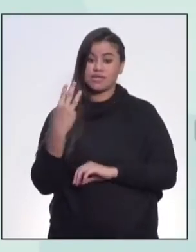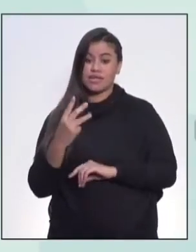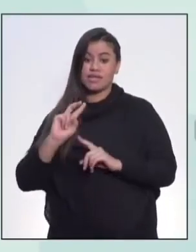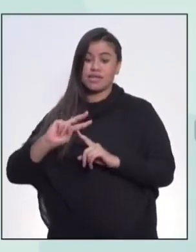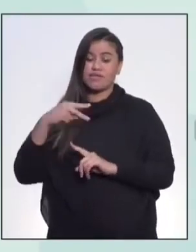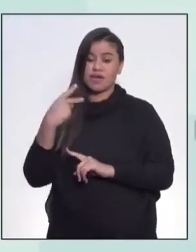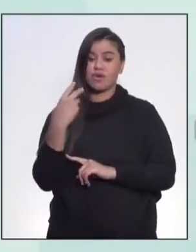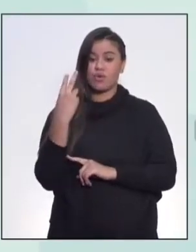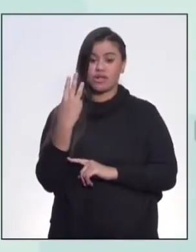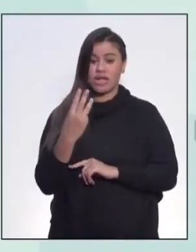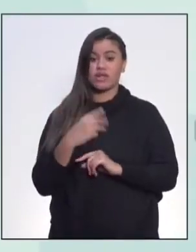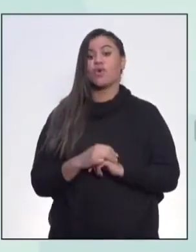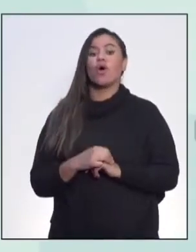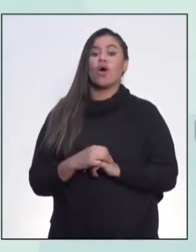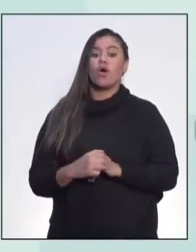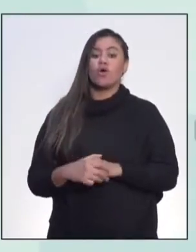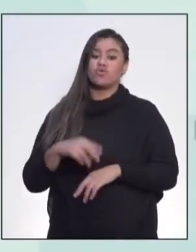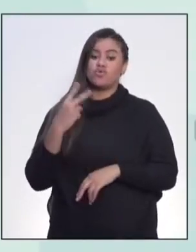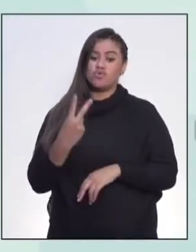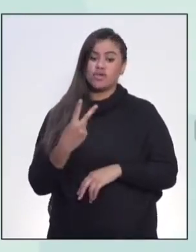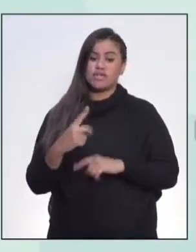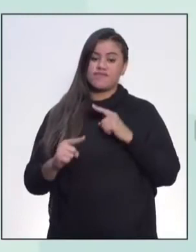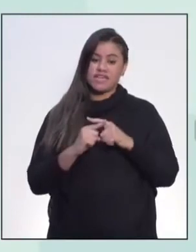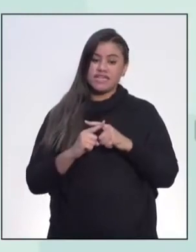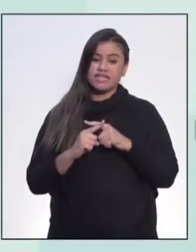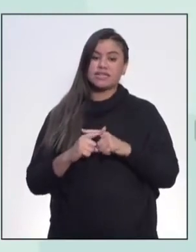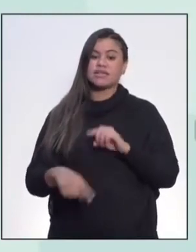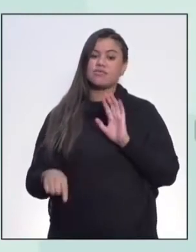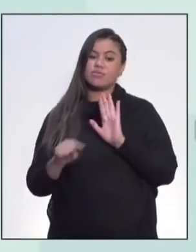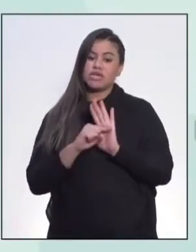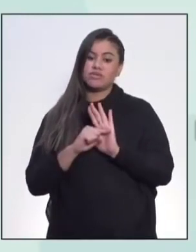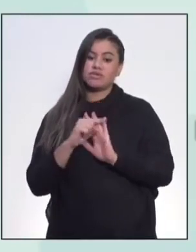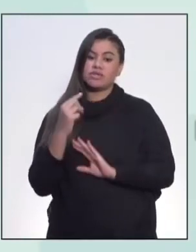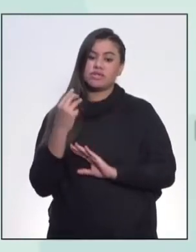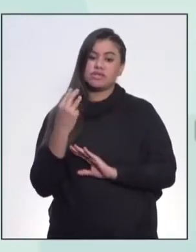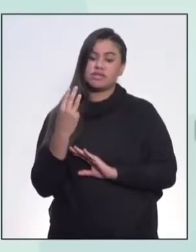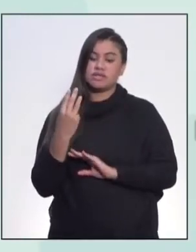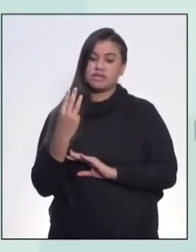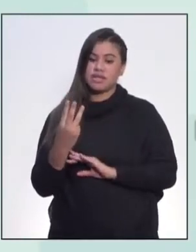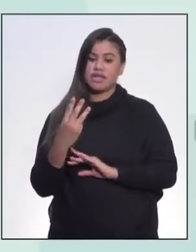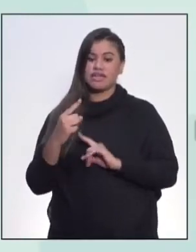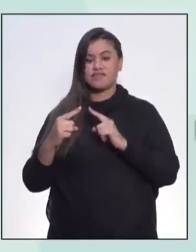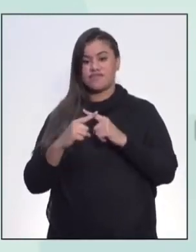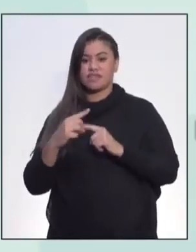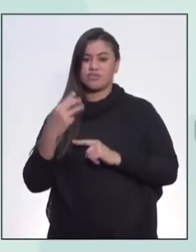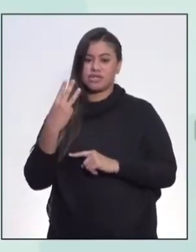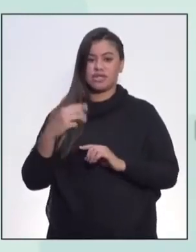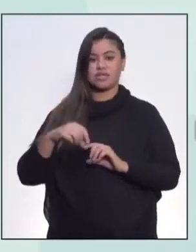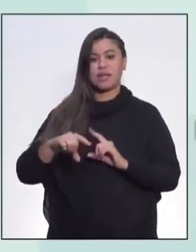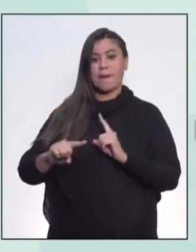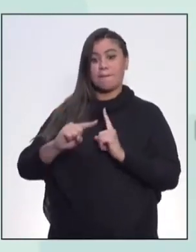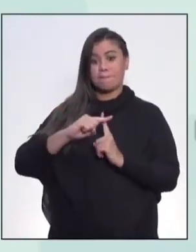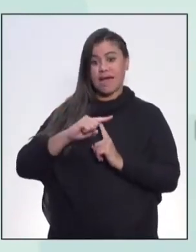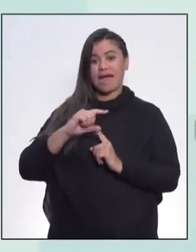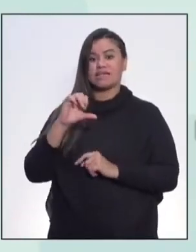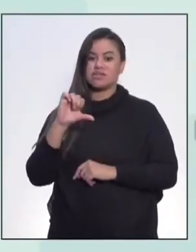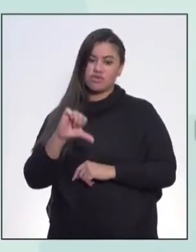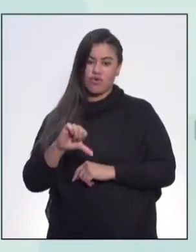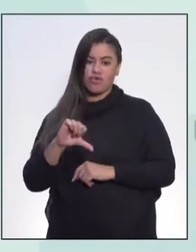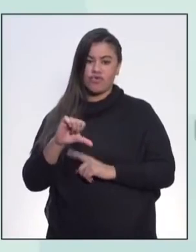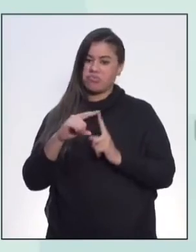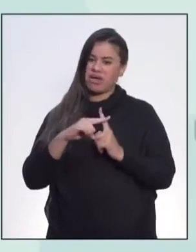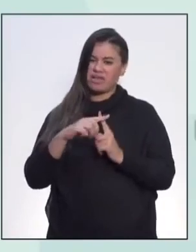quadrado. Então, vai ficar 2 vezes, -3 vezes -3 vai dar mais 9. Não vou colocar o sinal de